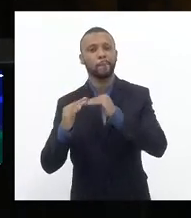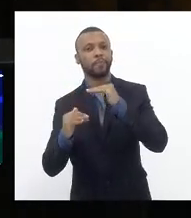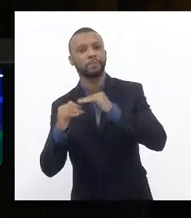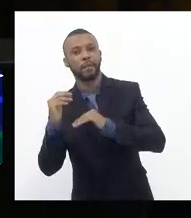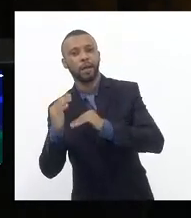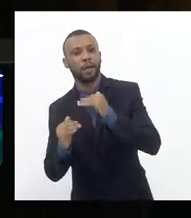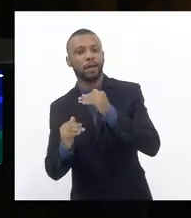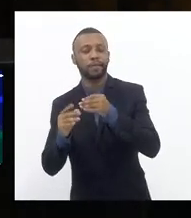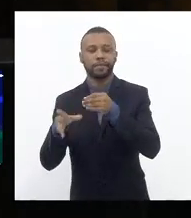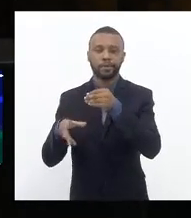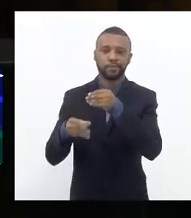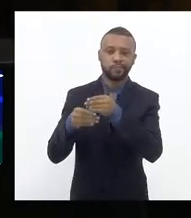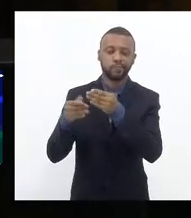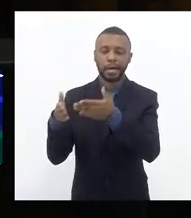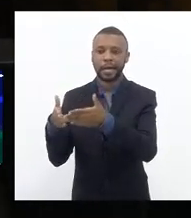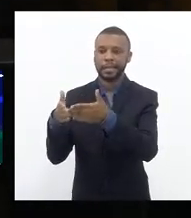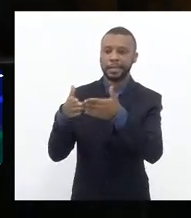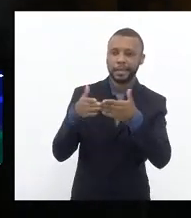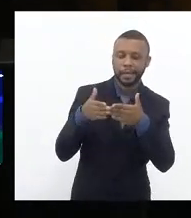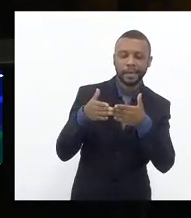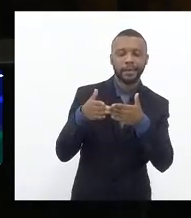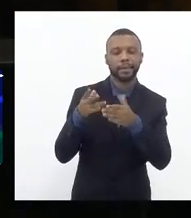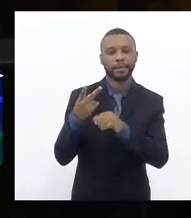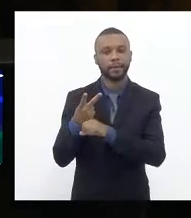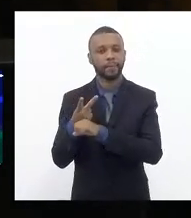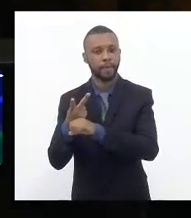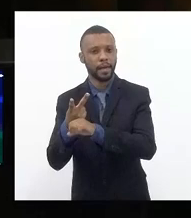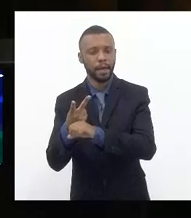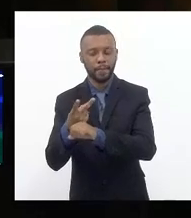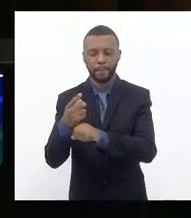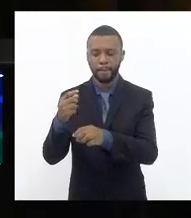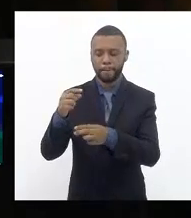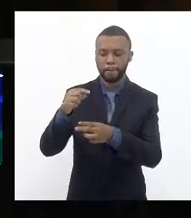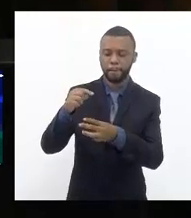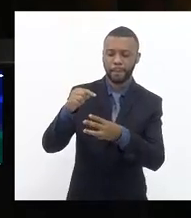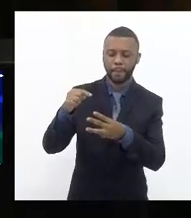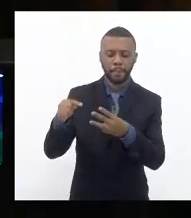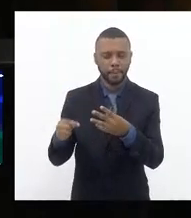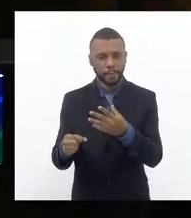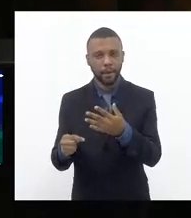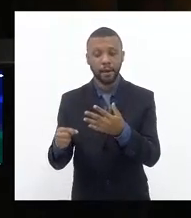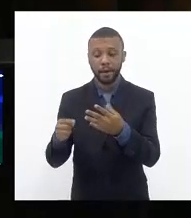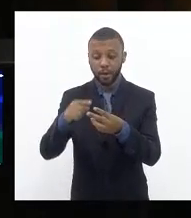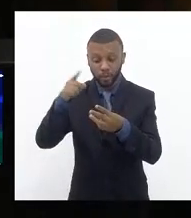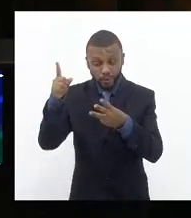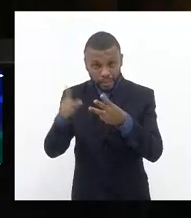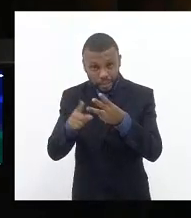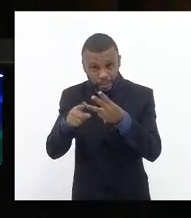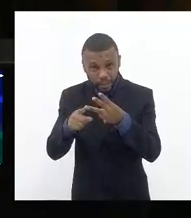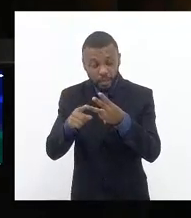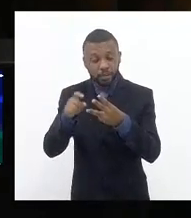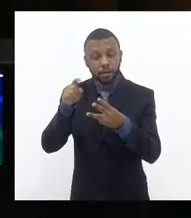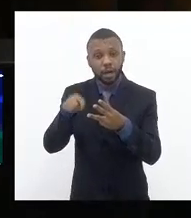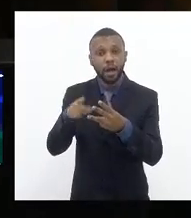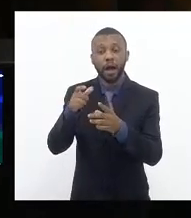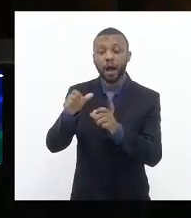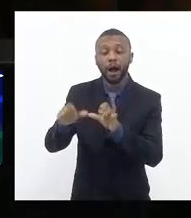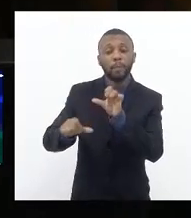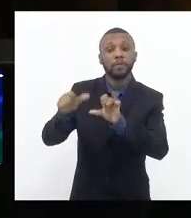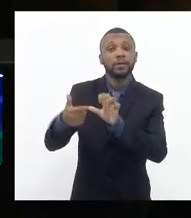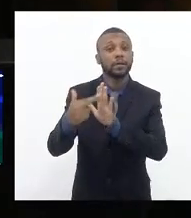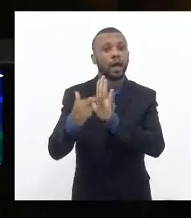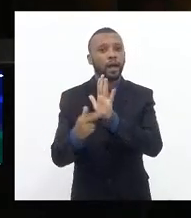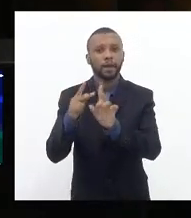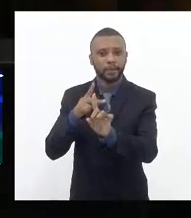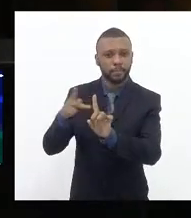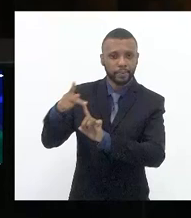enfim, licenças, prêmio e outras. E o terceiro aspecto, a reforma previdenciária. Sobre teto de gastos, eu